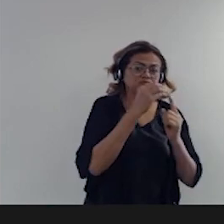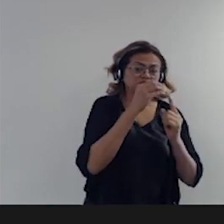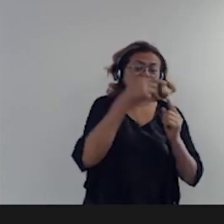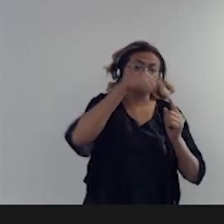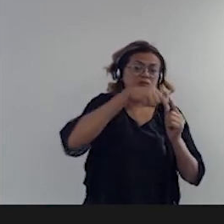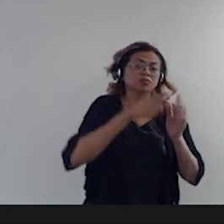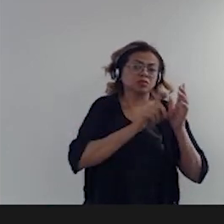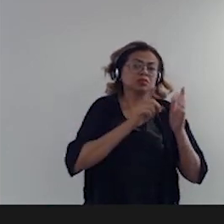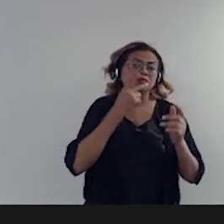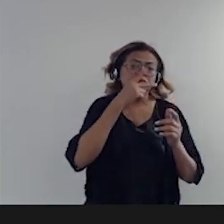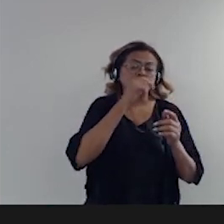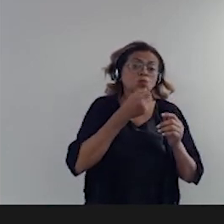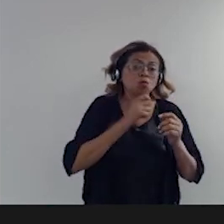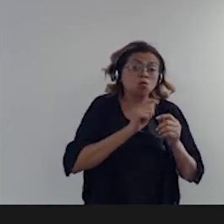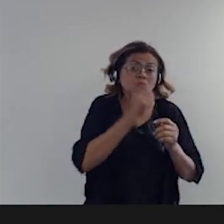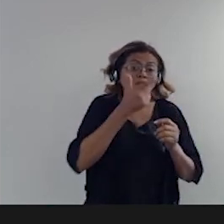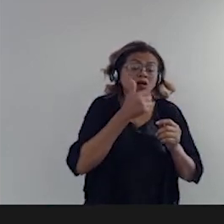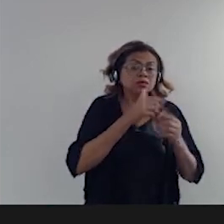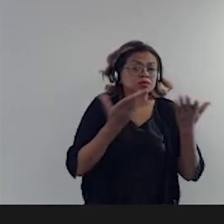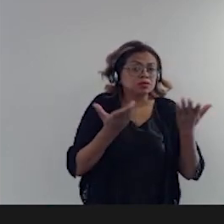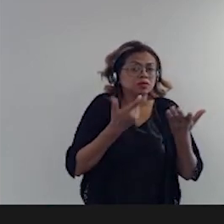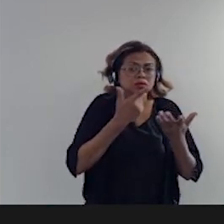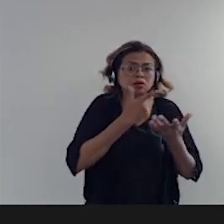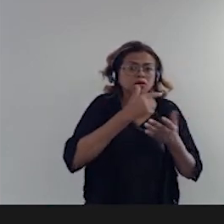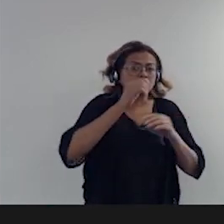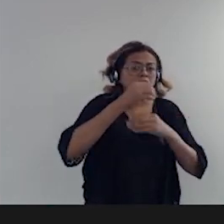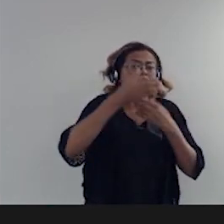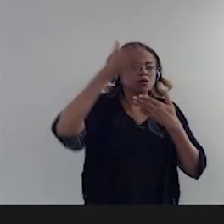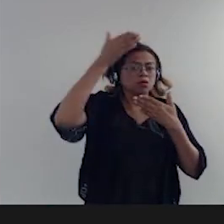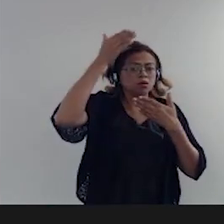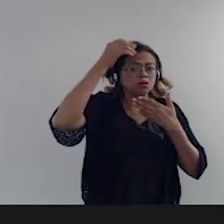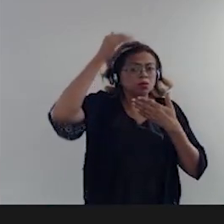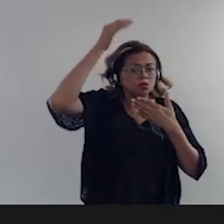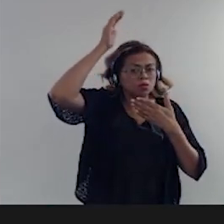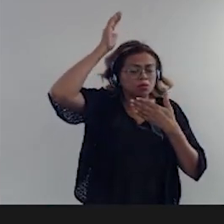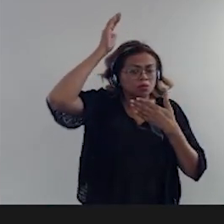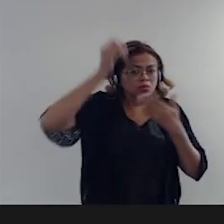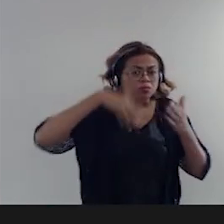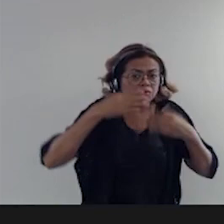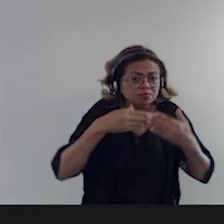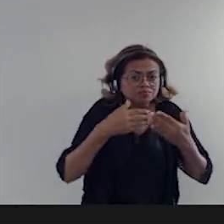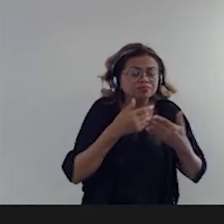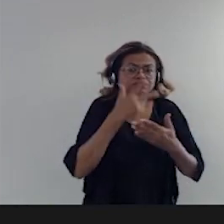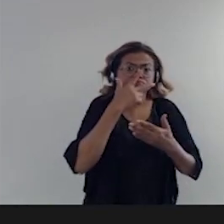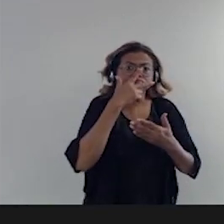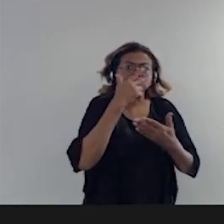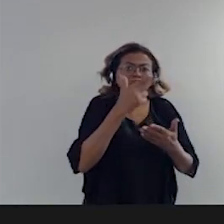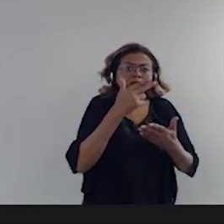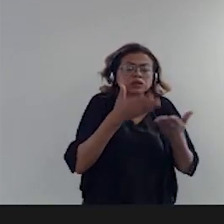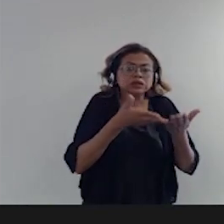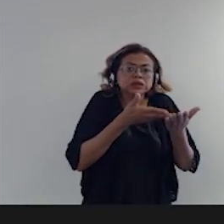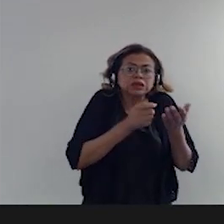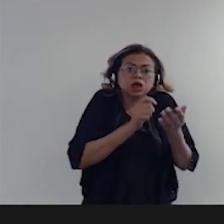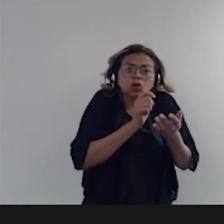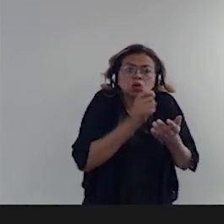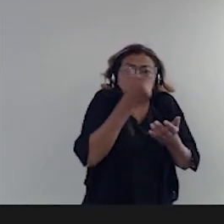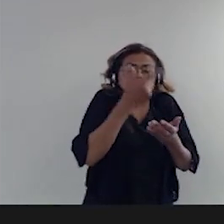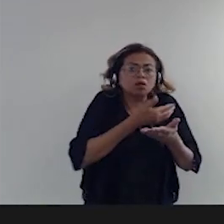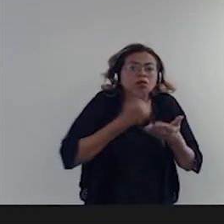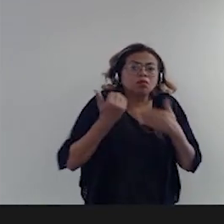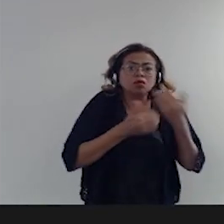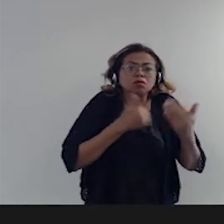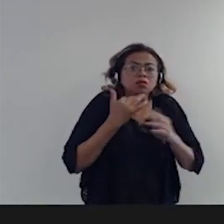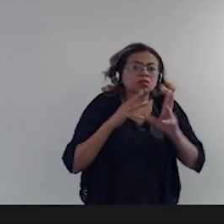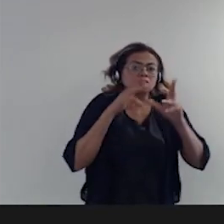possibilidade de extinção dessa população se tornou tão evidente, ela passa a ser objeto de tabloides, de jornais importantes,